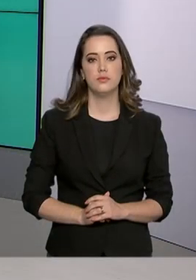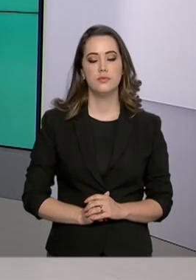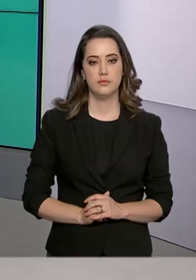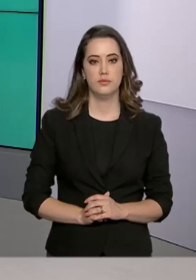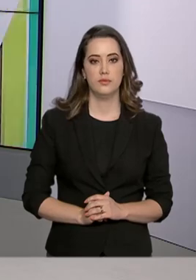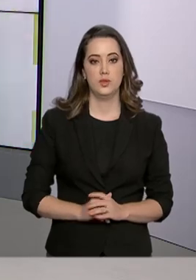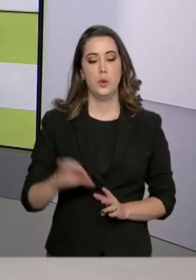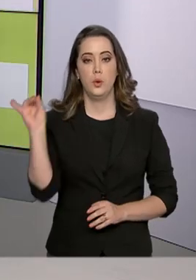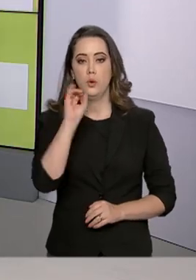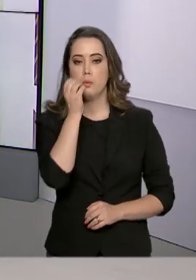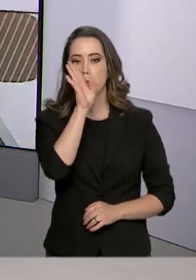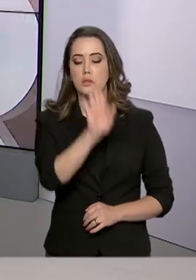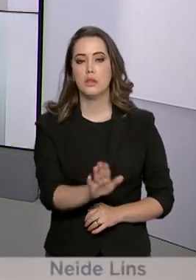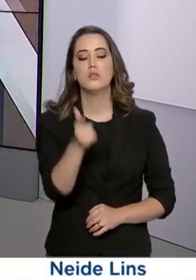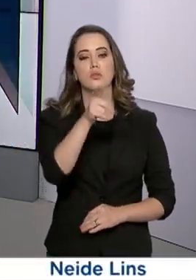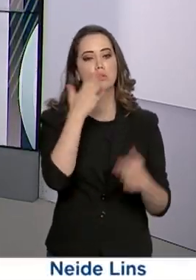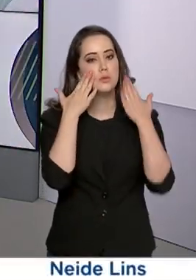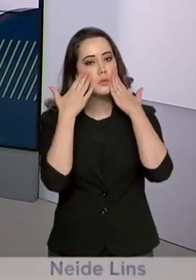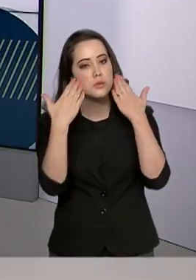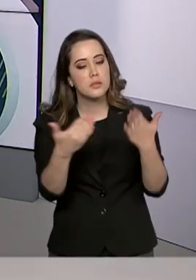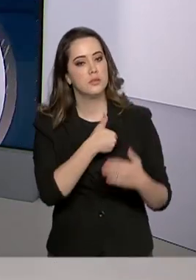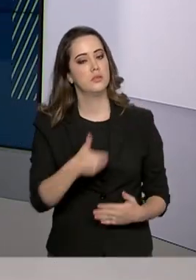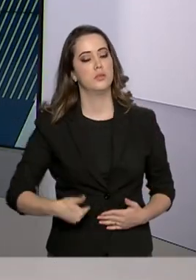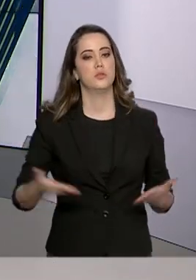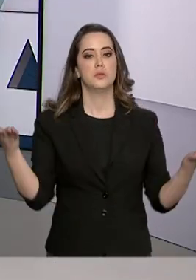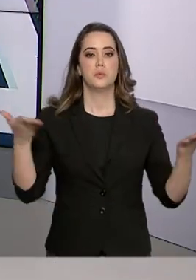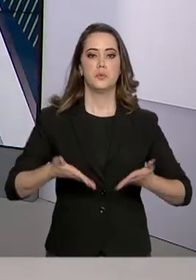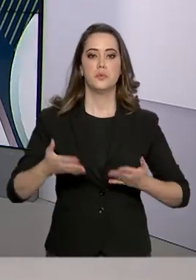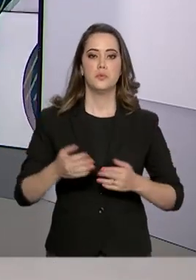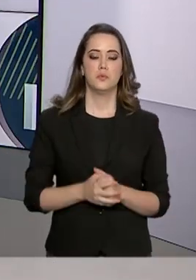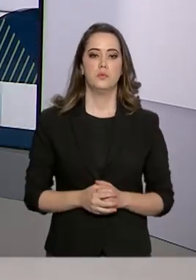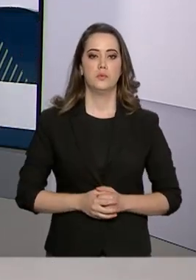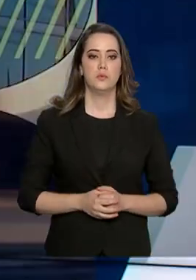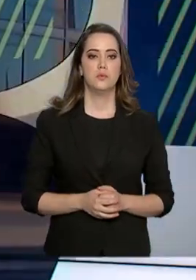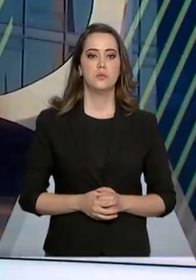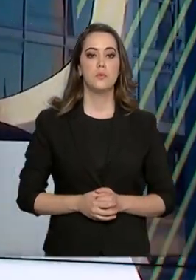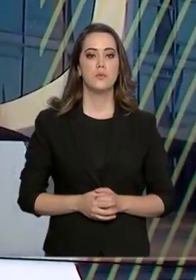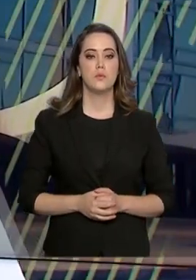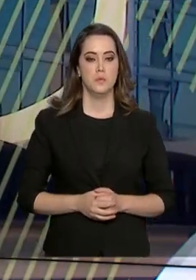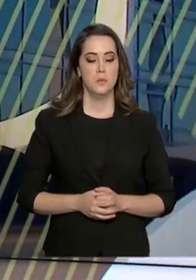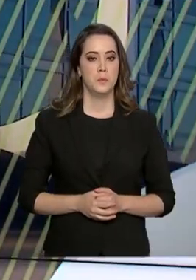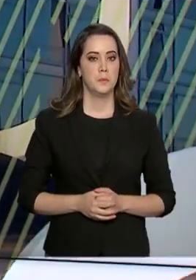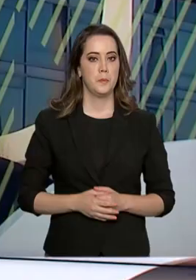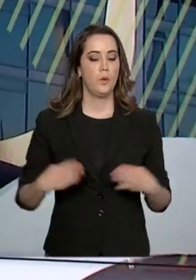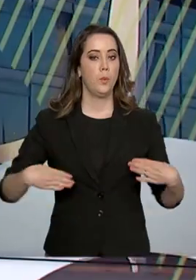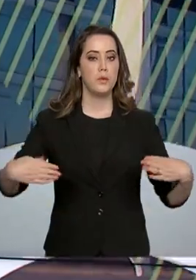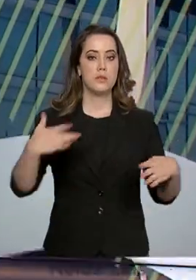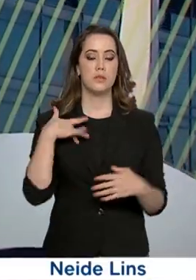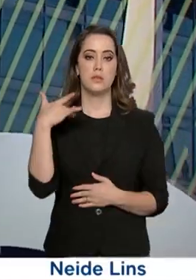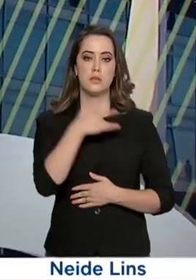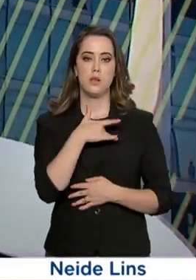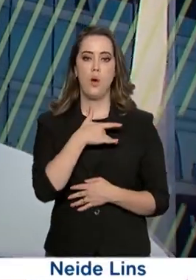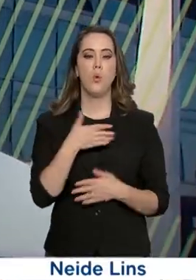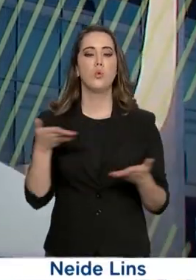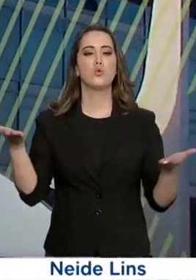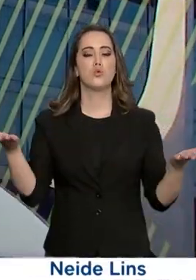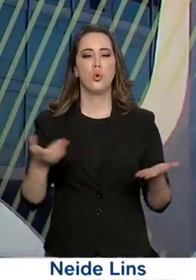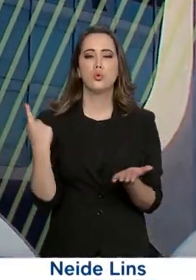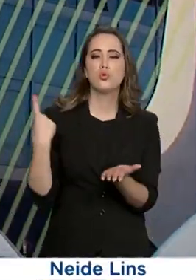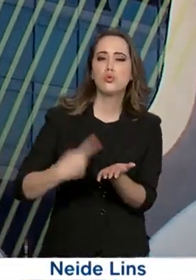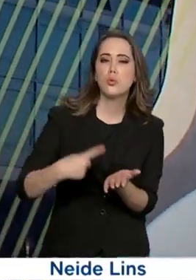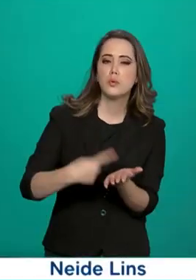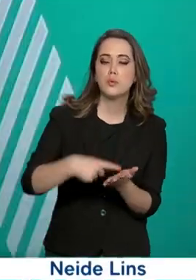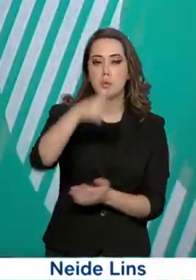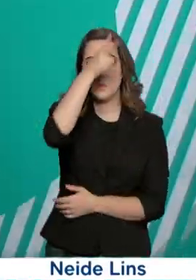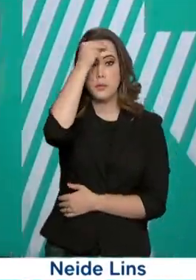olá boa tarde já estamos no ar com mais um governo agora o ministério da saúde fechou hoje acordo com a